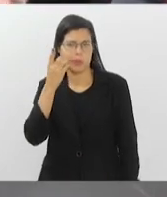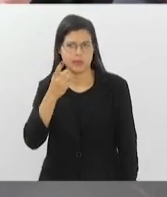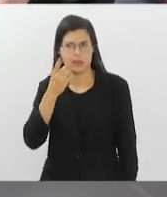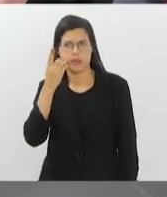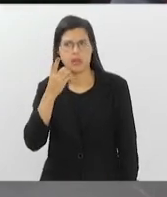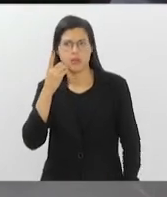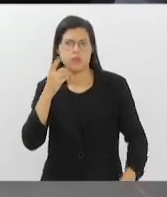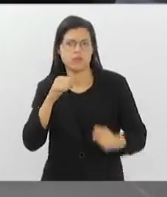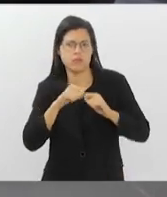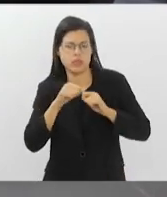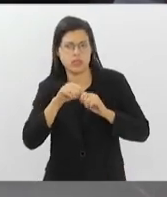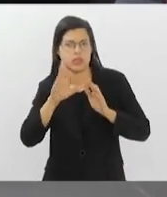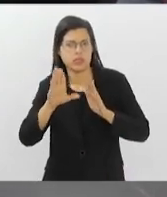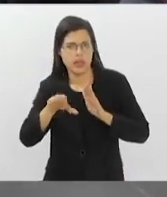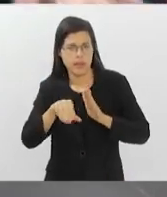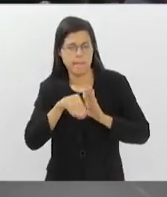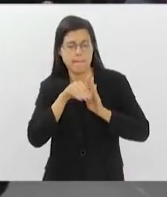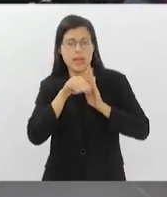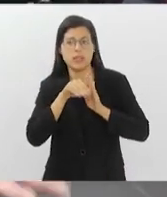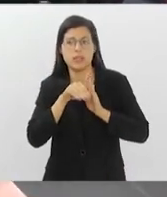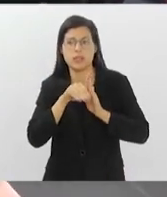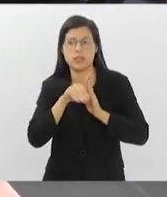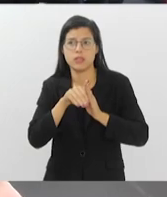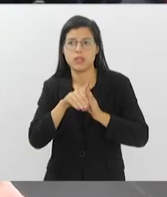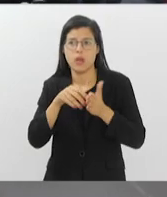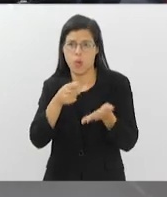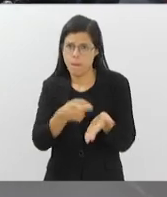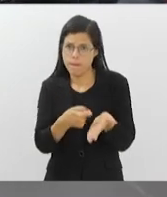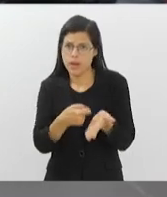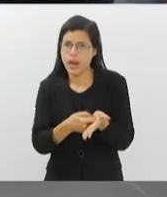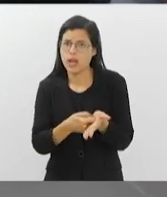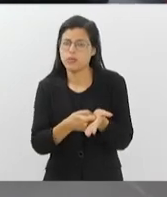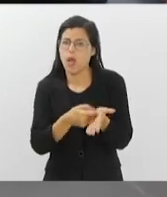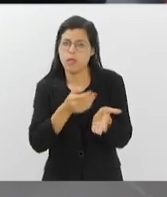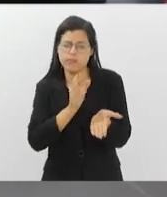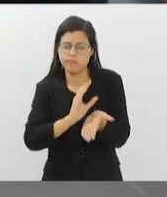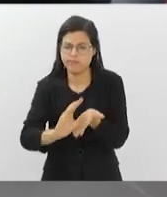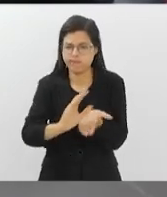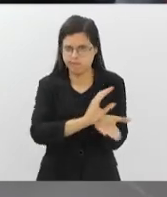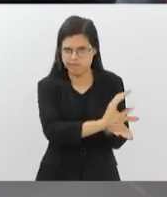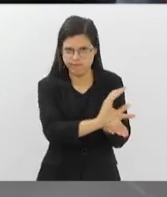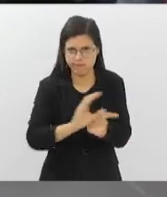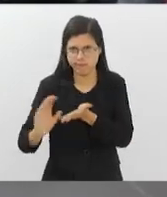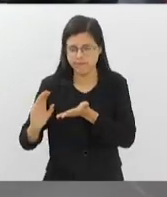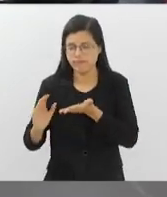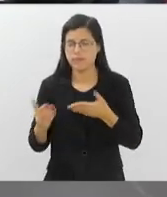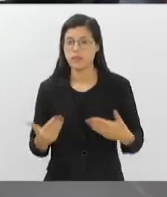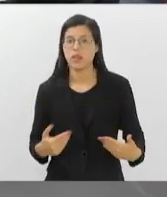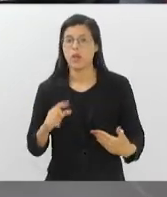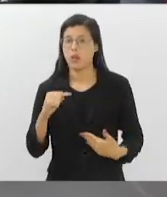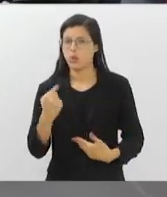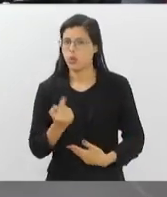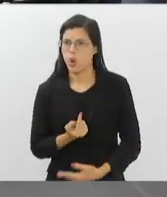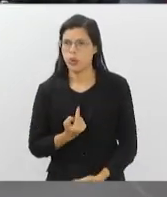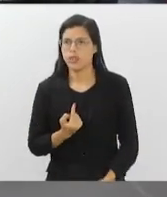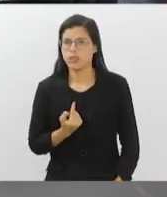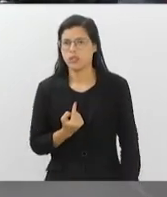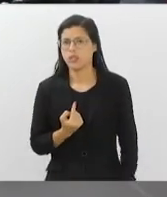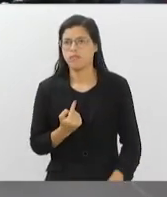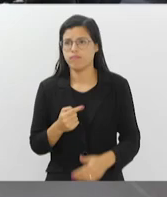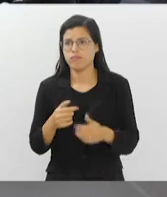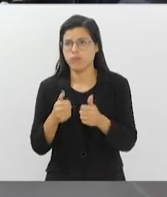fazendo a emenda, ele é obrigado a fazer esse repasse, mas que cada um de nós também acompanhamos, né,